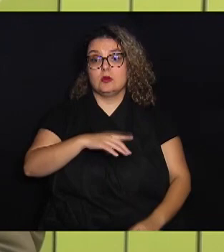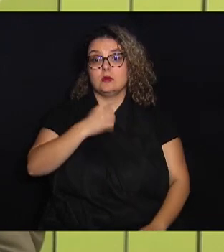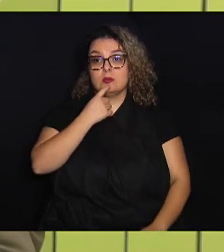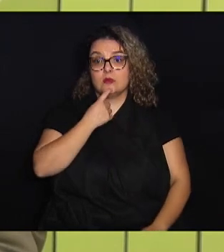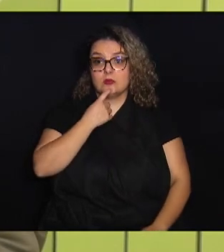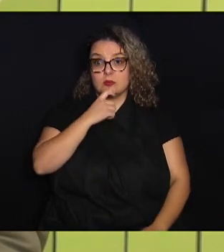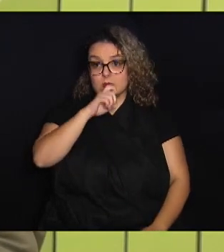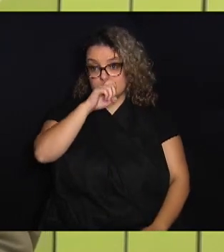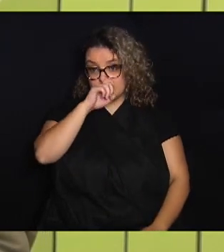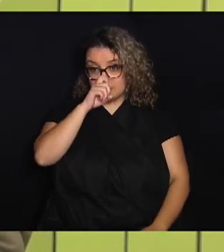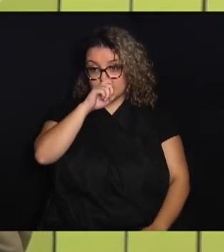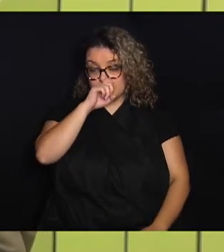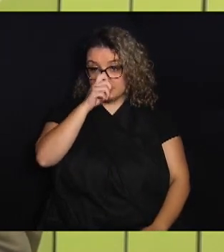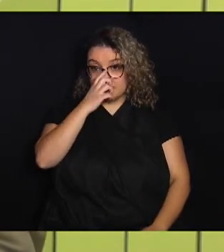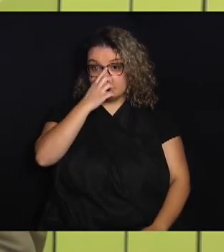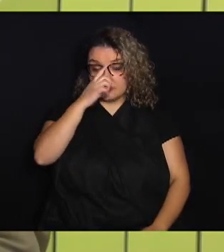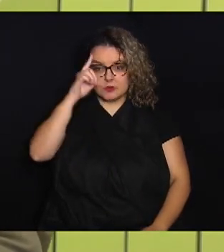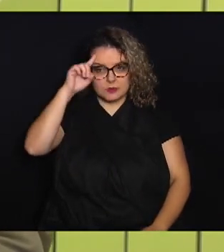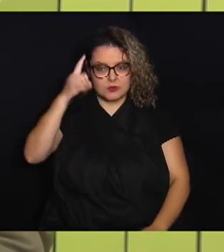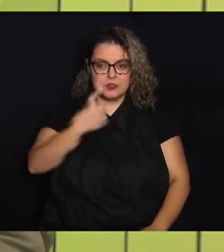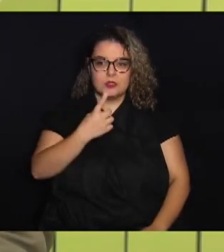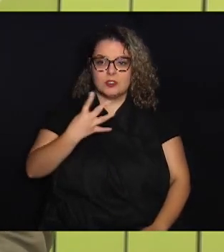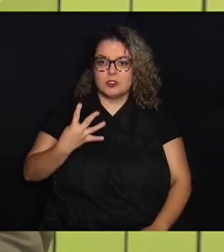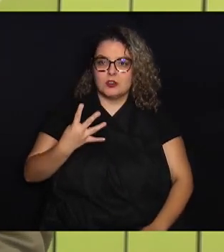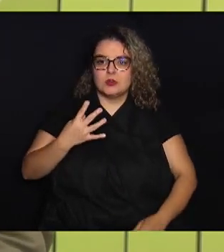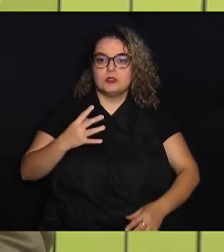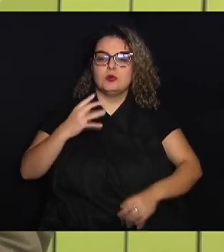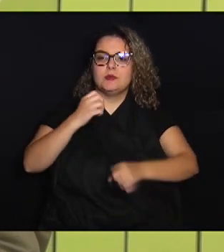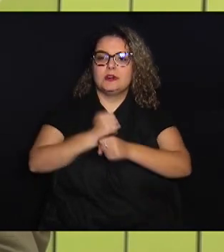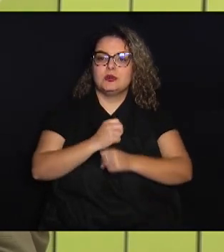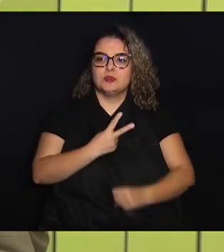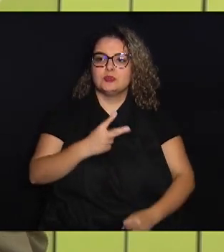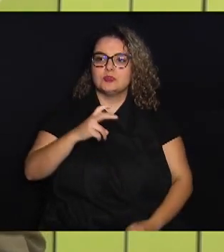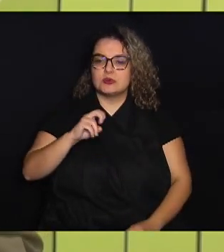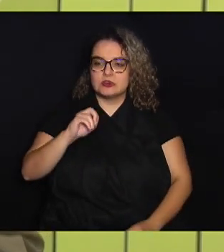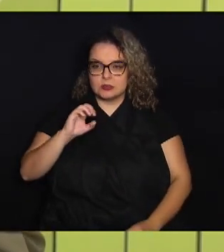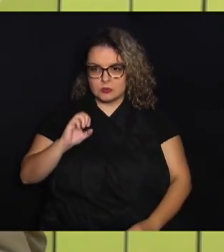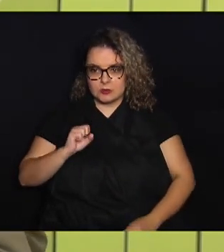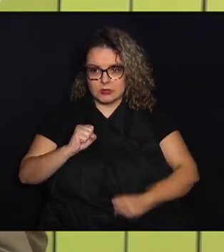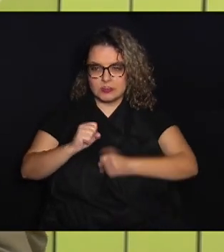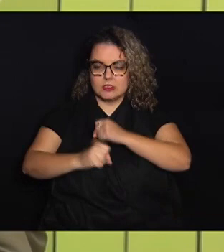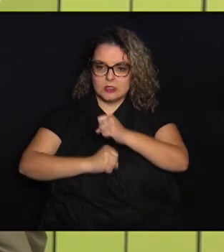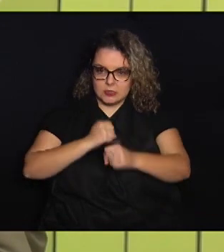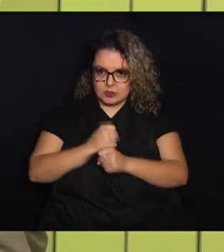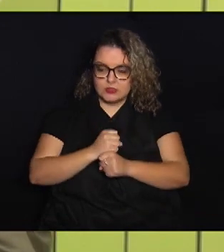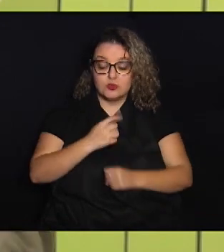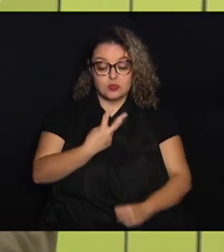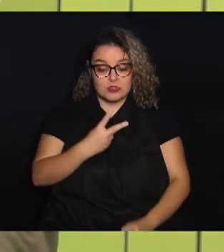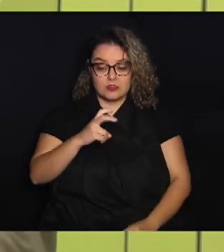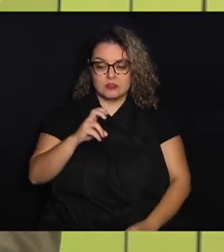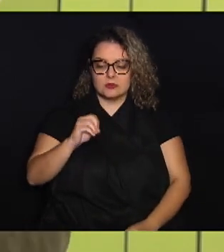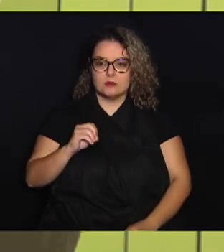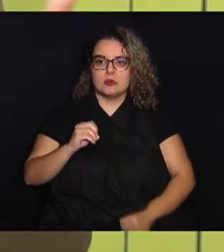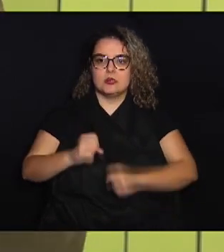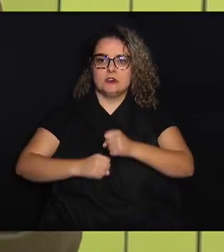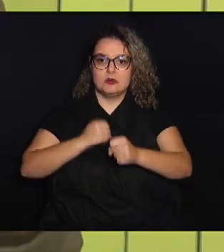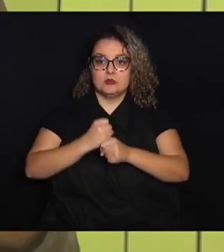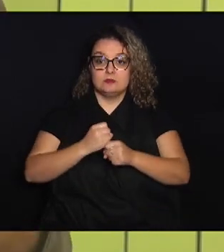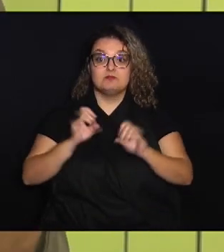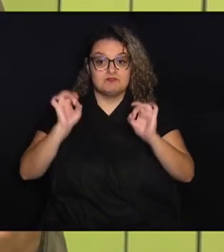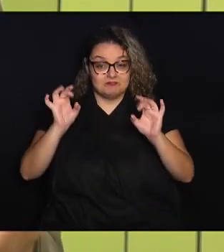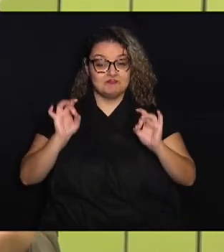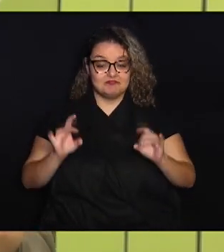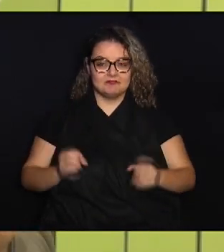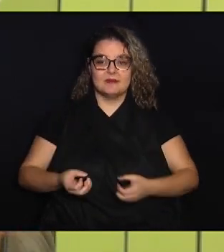é, no dia 14 aí, completando 250 anos, que data super especial. Bom, eu já trouxe